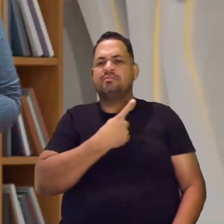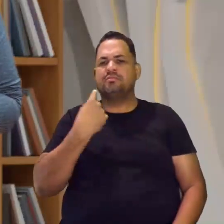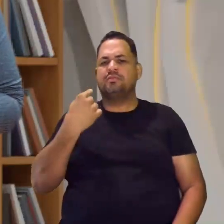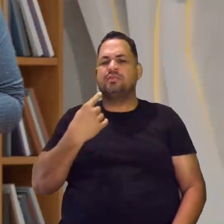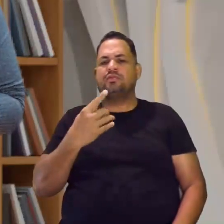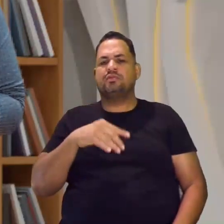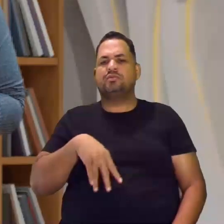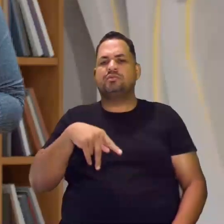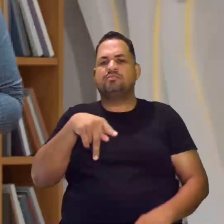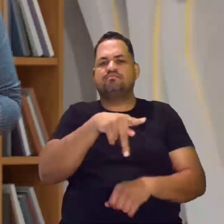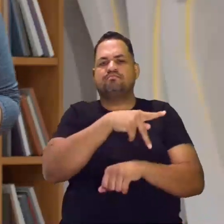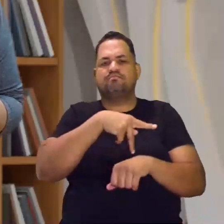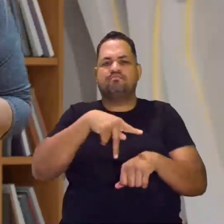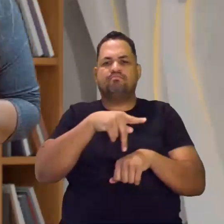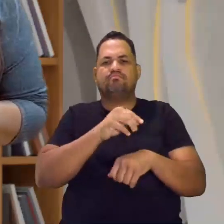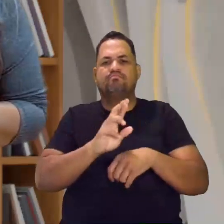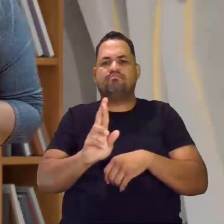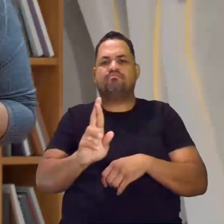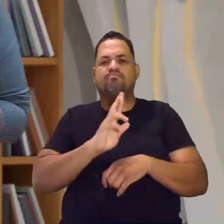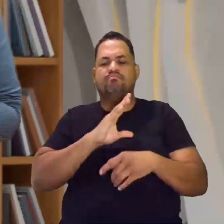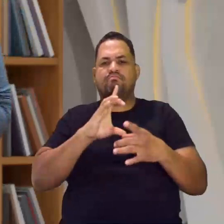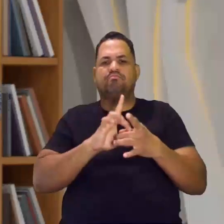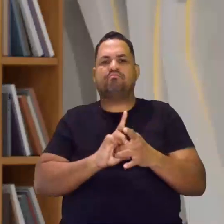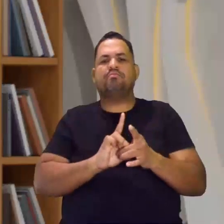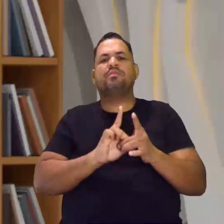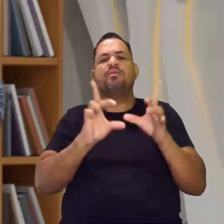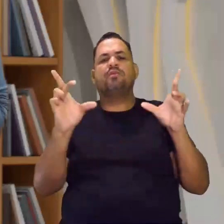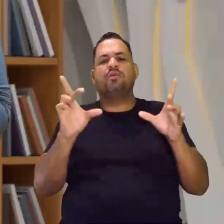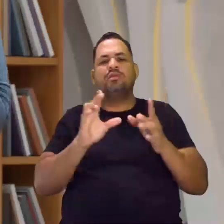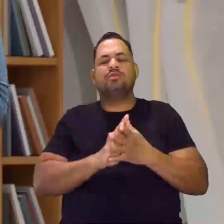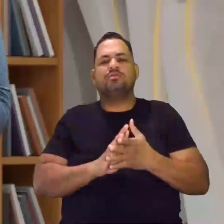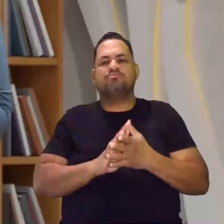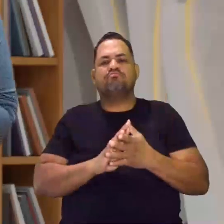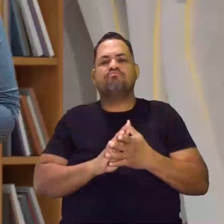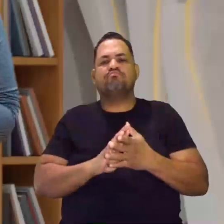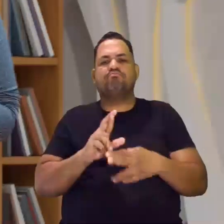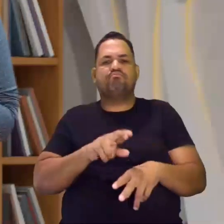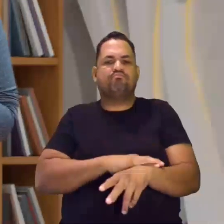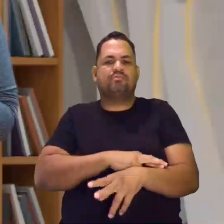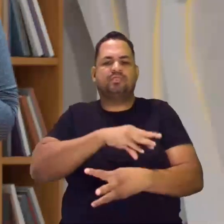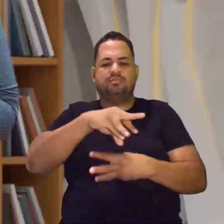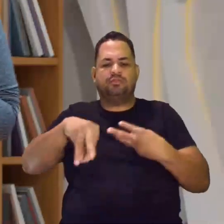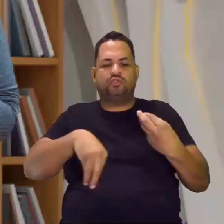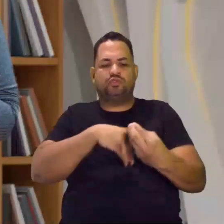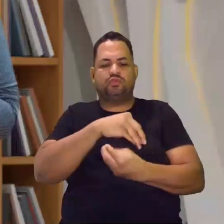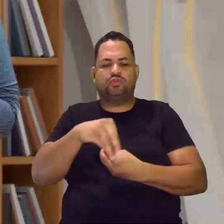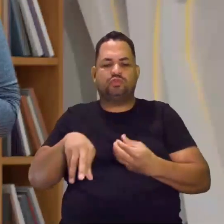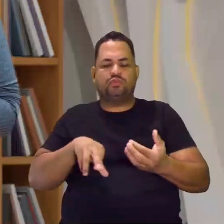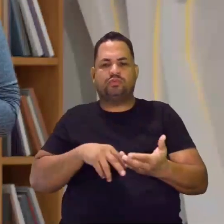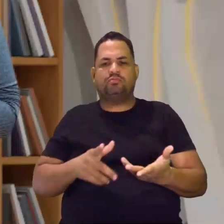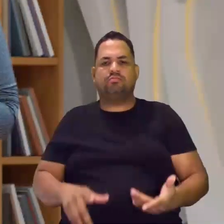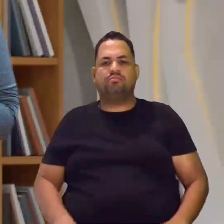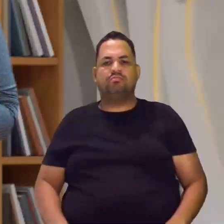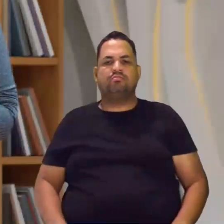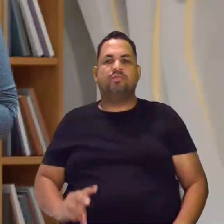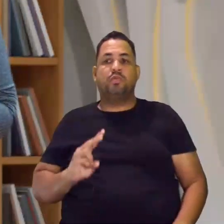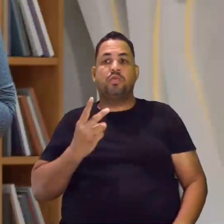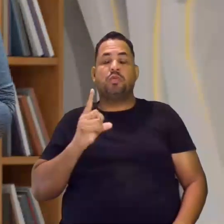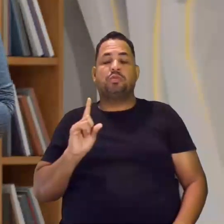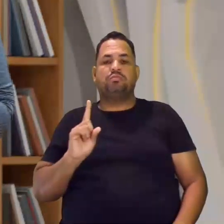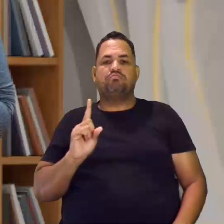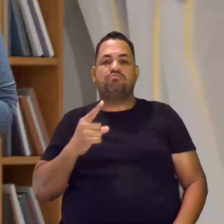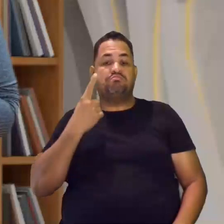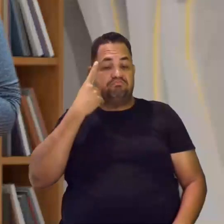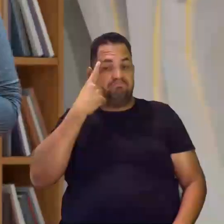país? Isso resultou numa democracia racial, essa mistura de raças? Ou não? O que